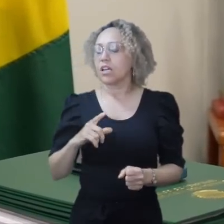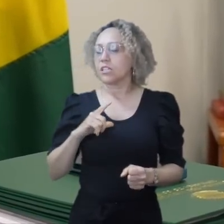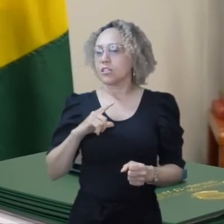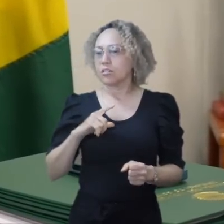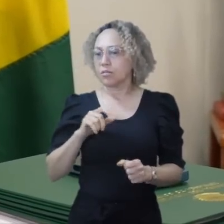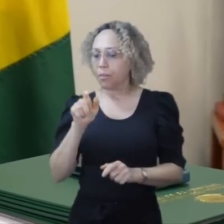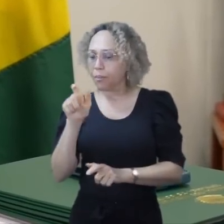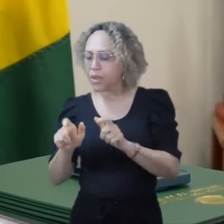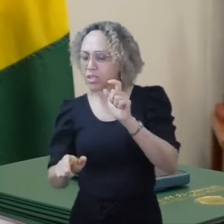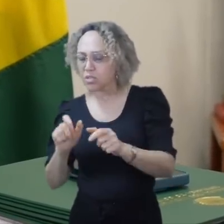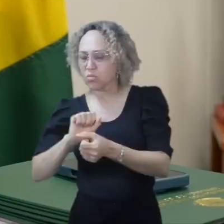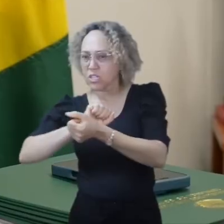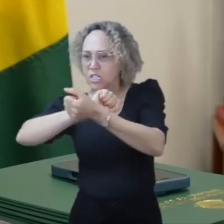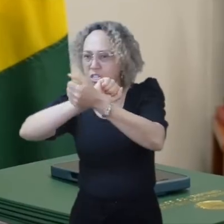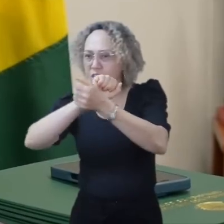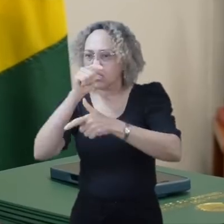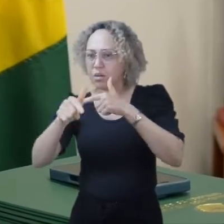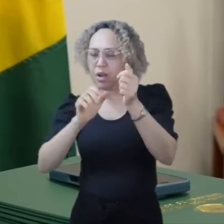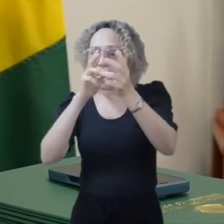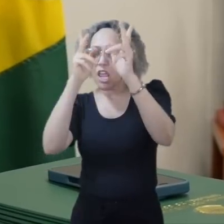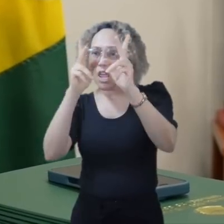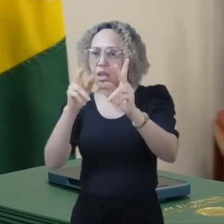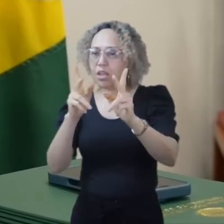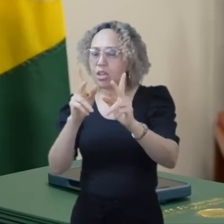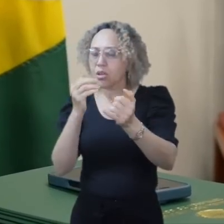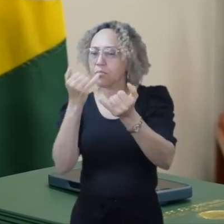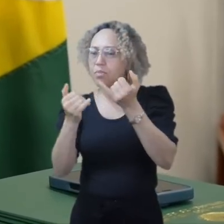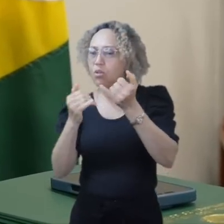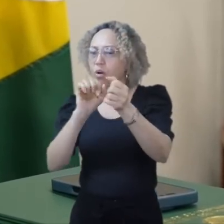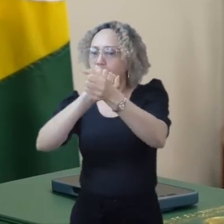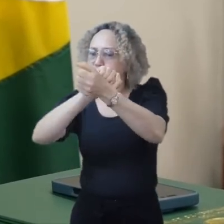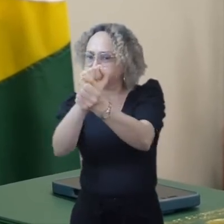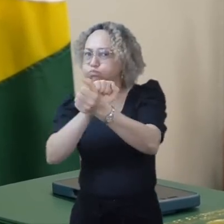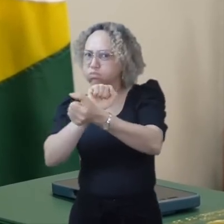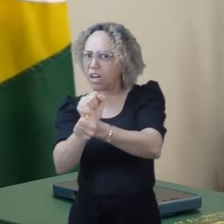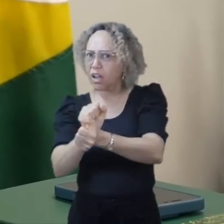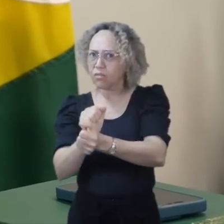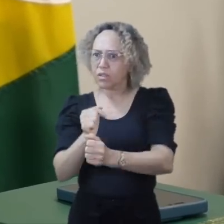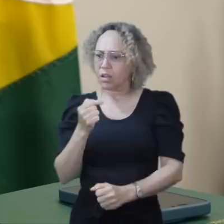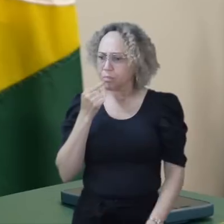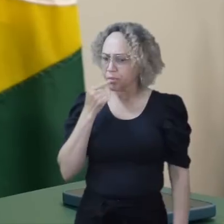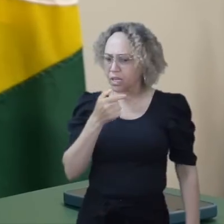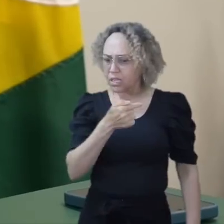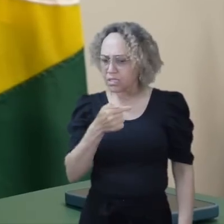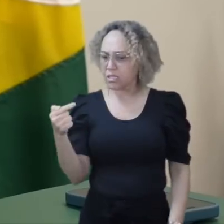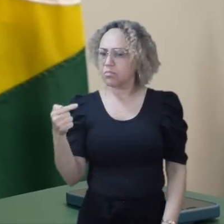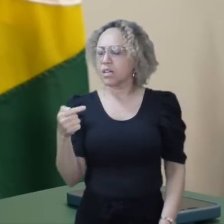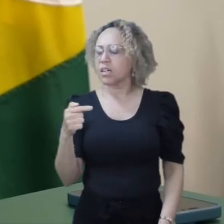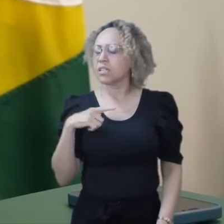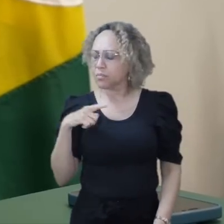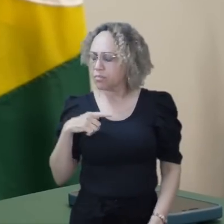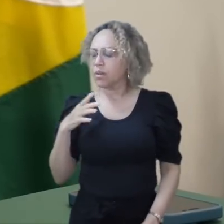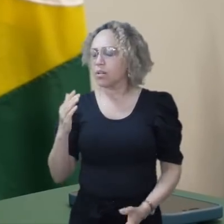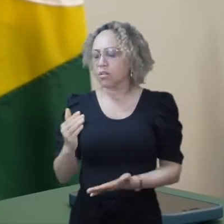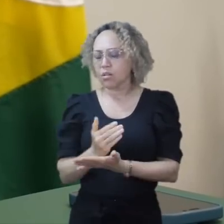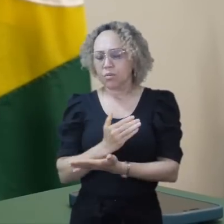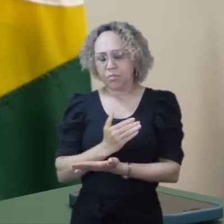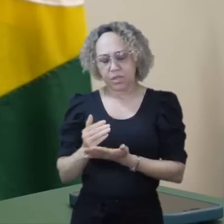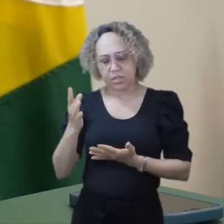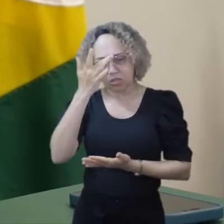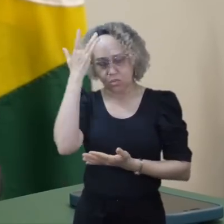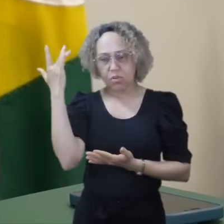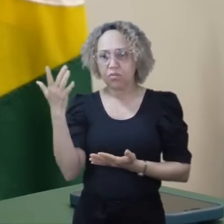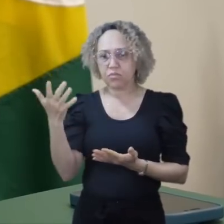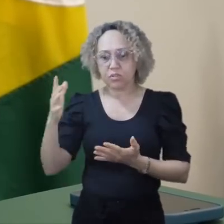foram resgatadas. Há um processo de precarização ainda muito grande. Nem sempre o trabalhador que tem carteira assinada tem uma